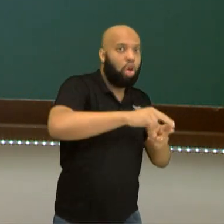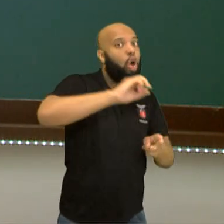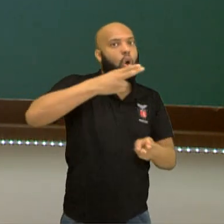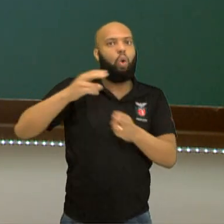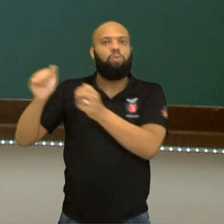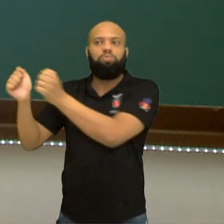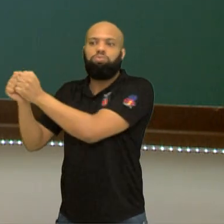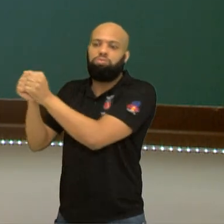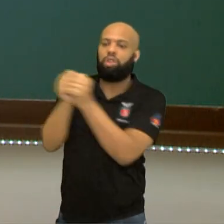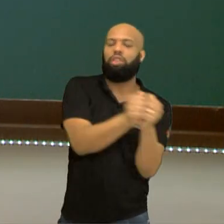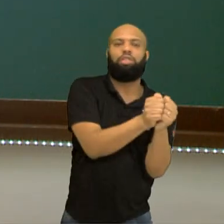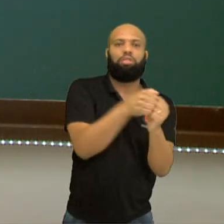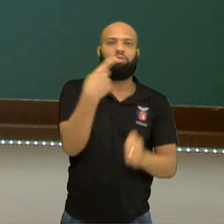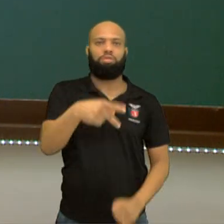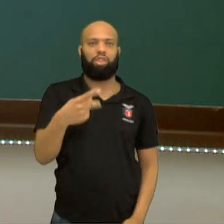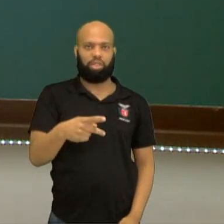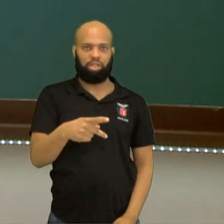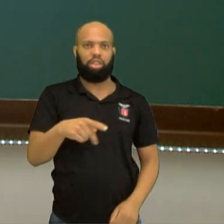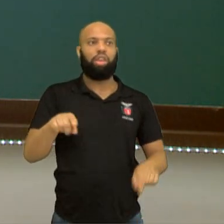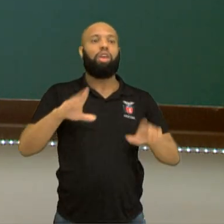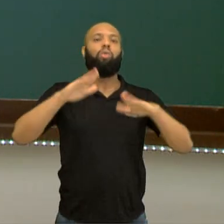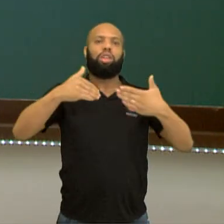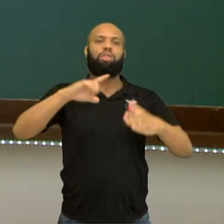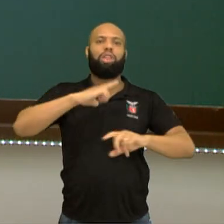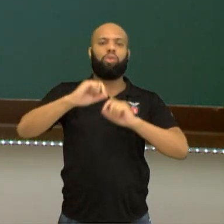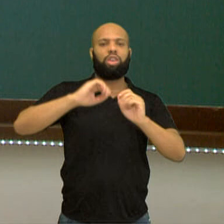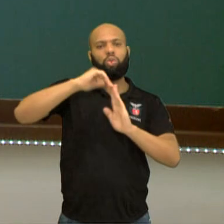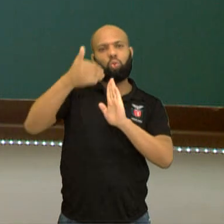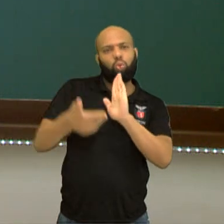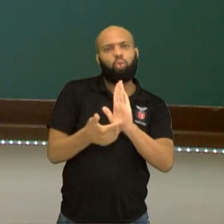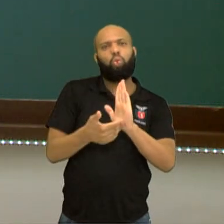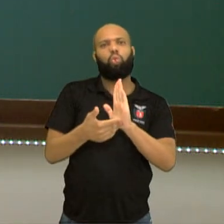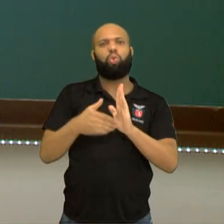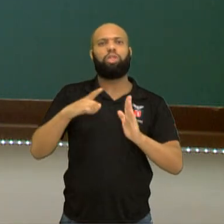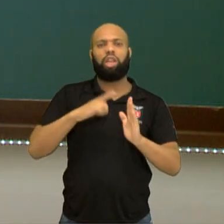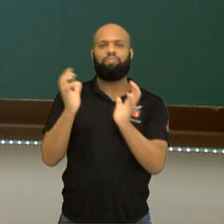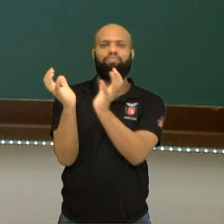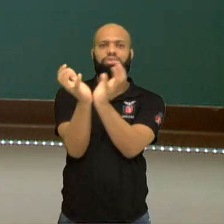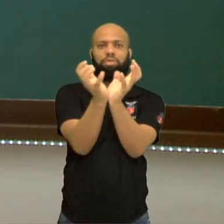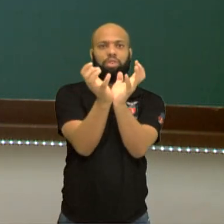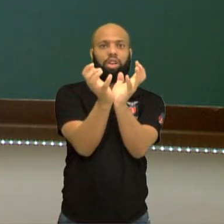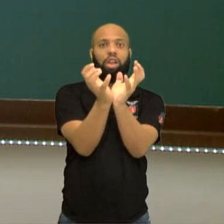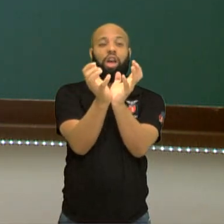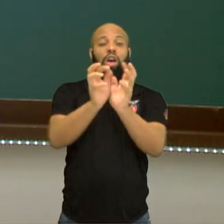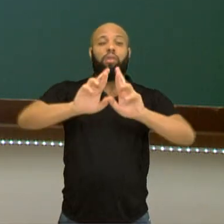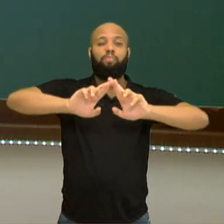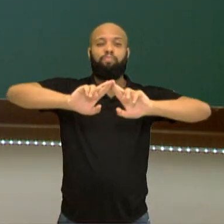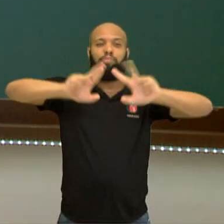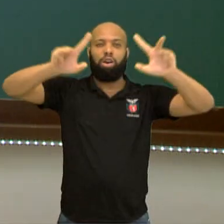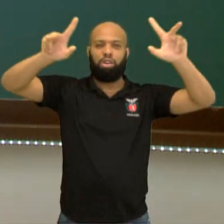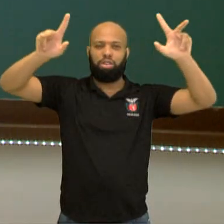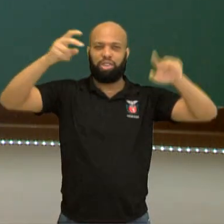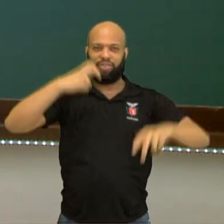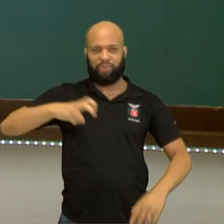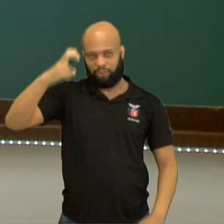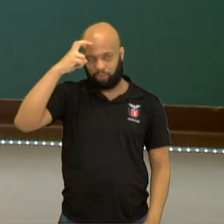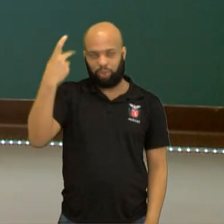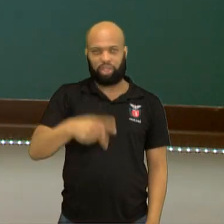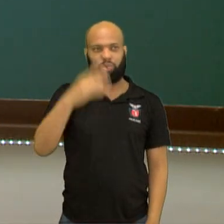outras partes do mundo. E tudo isso formou esse conjunto e essa diversidade cultural do Brasil,